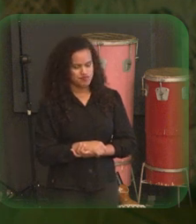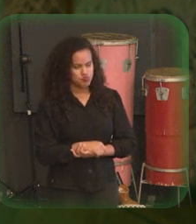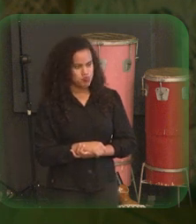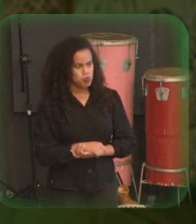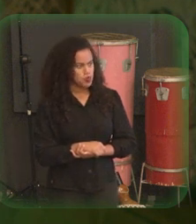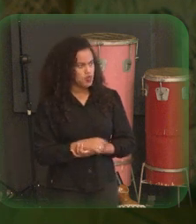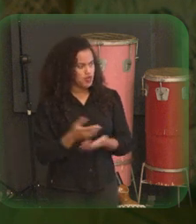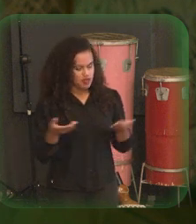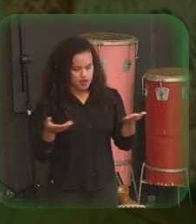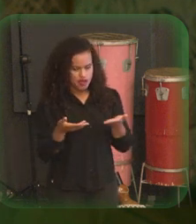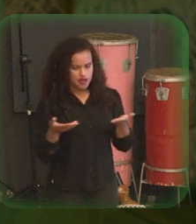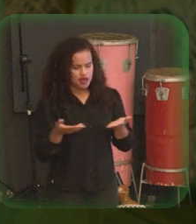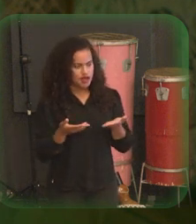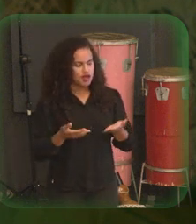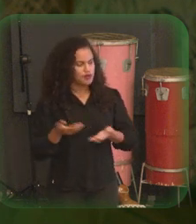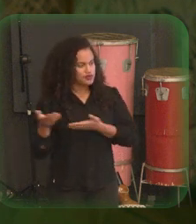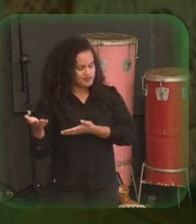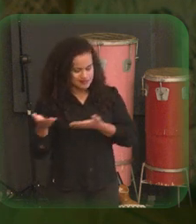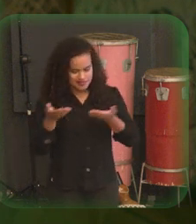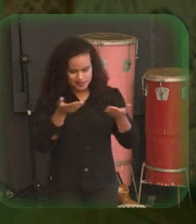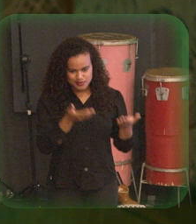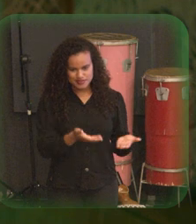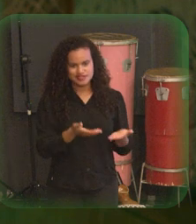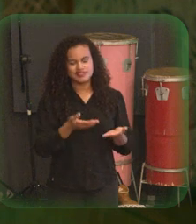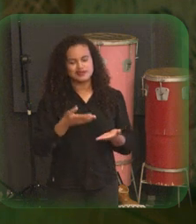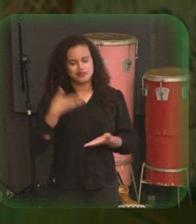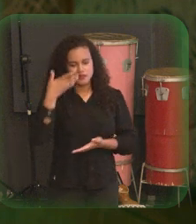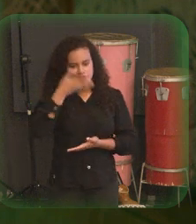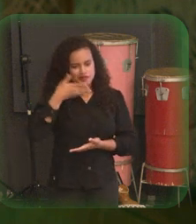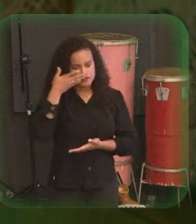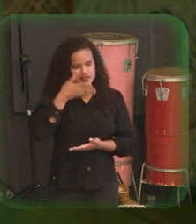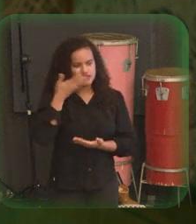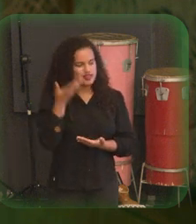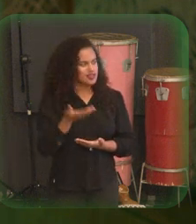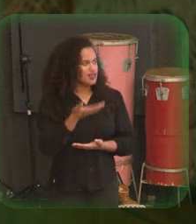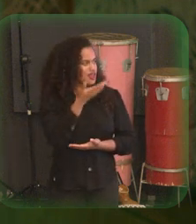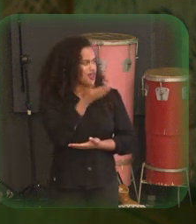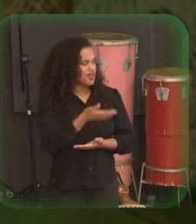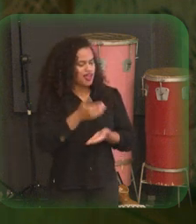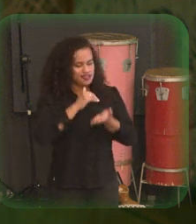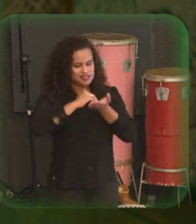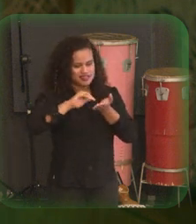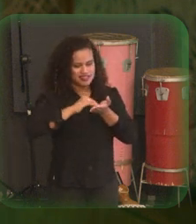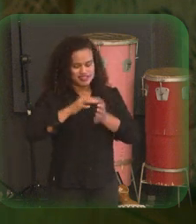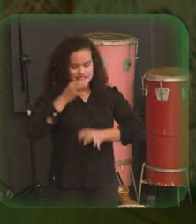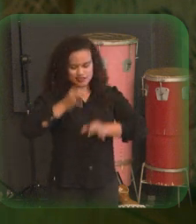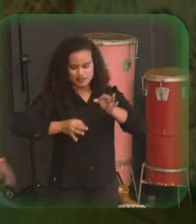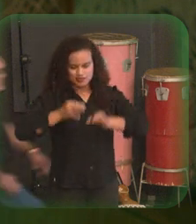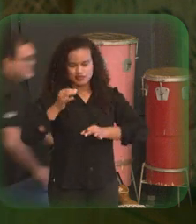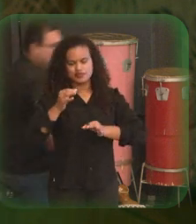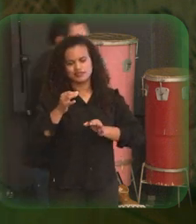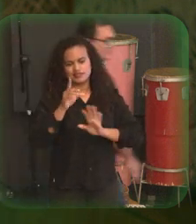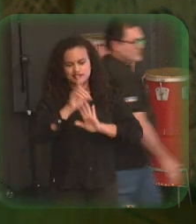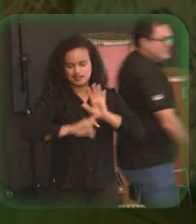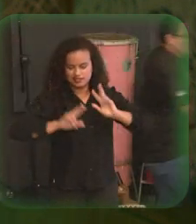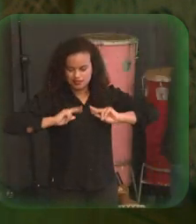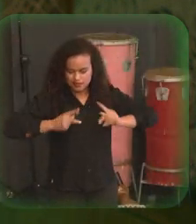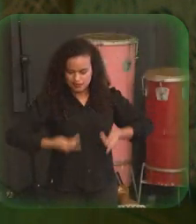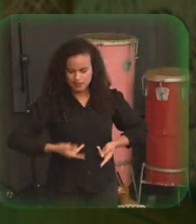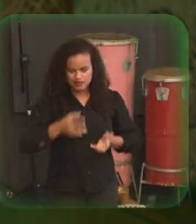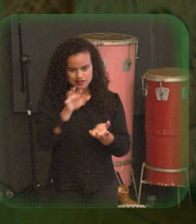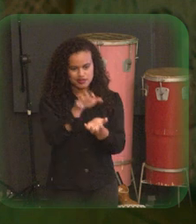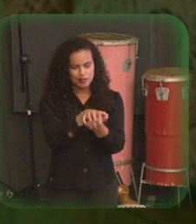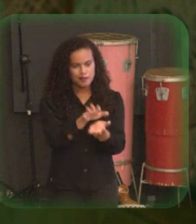Neste momento, convidamos a fazer o seu pronunciamento a senhora secretária de Justiça e Direitos Humanos de